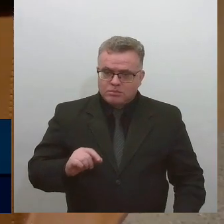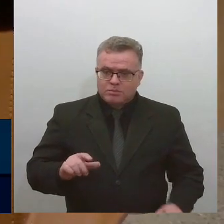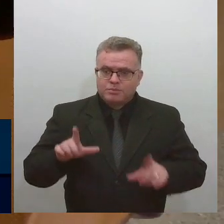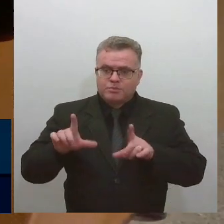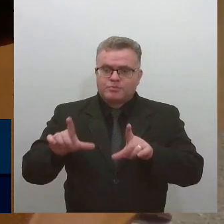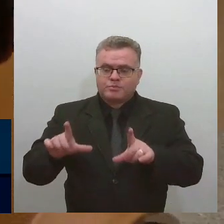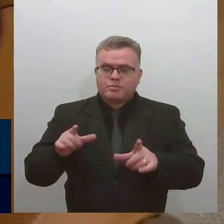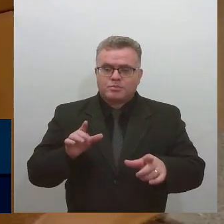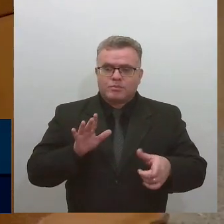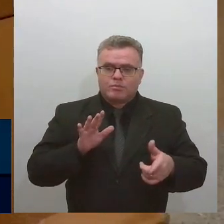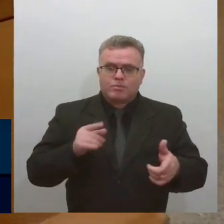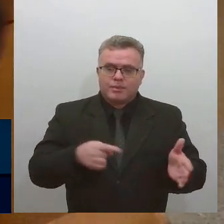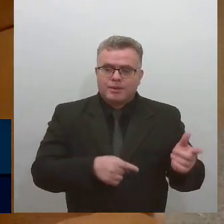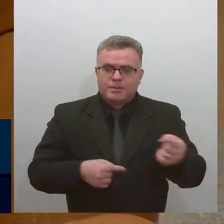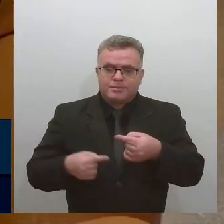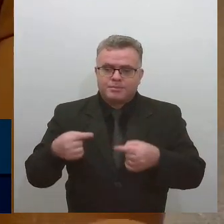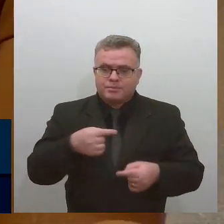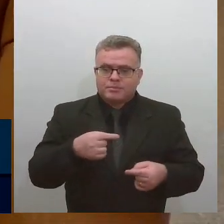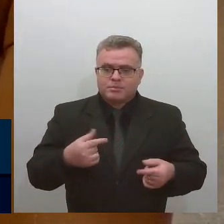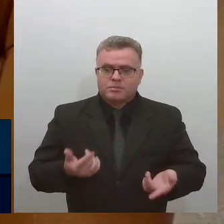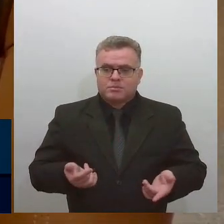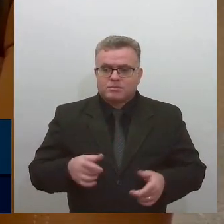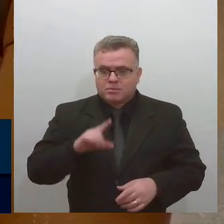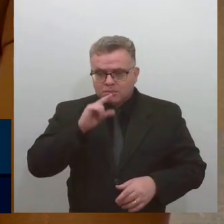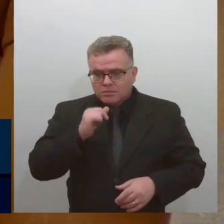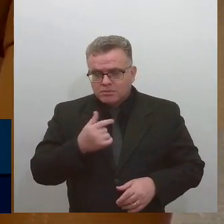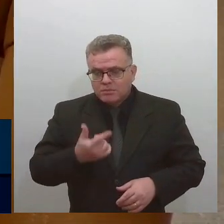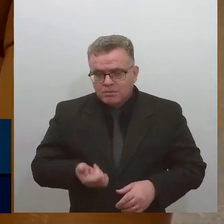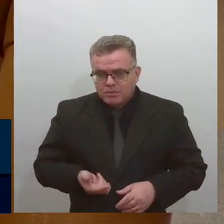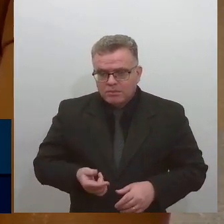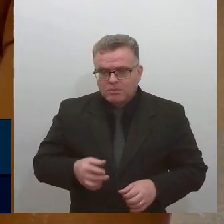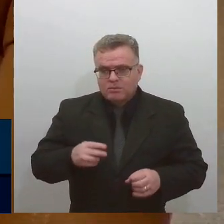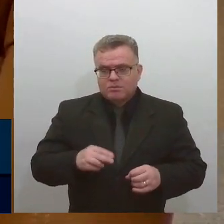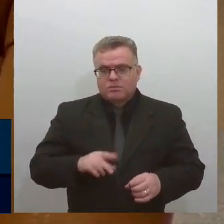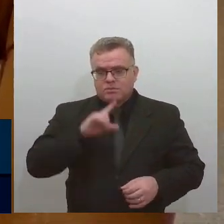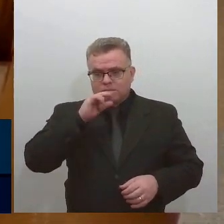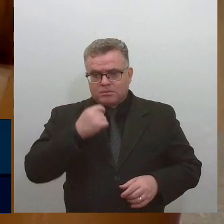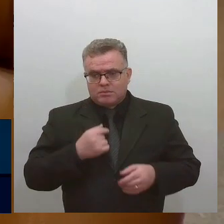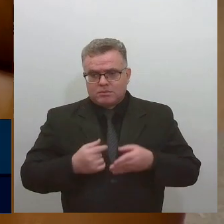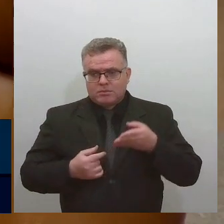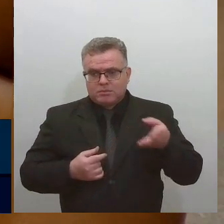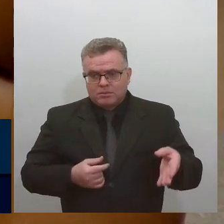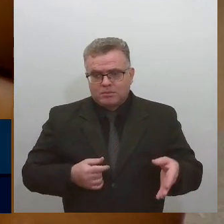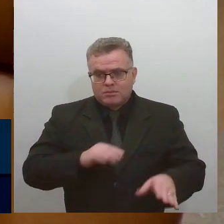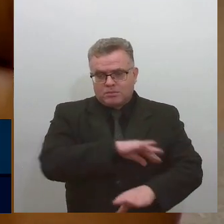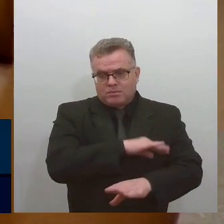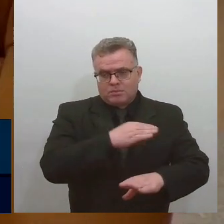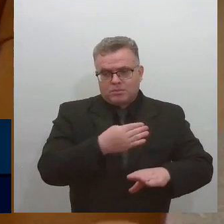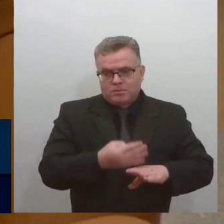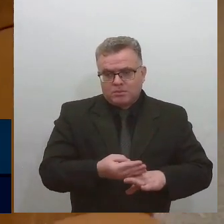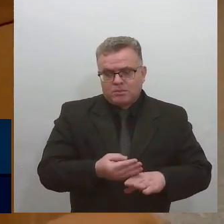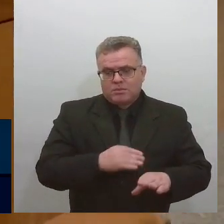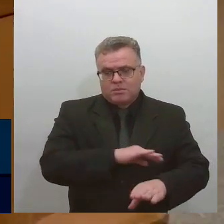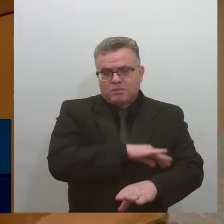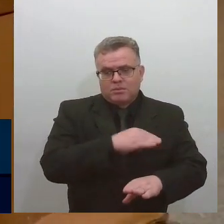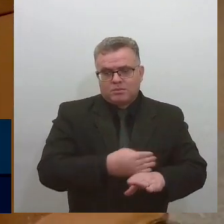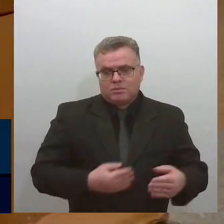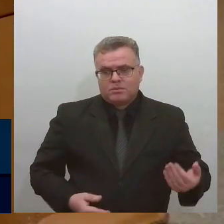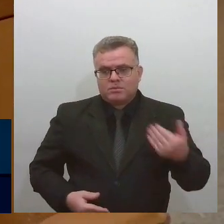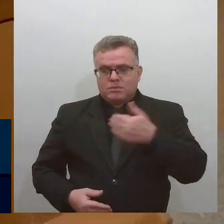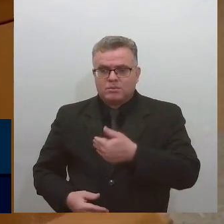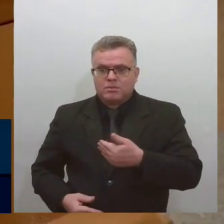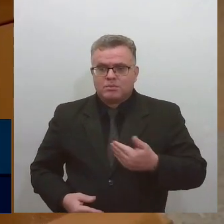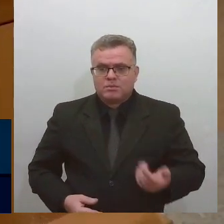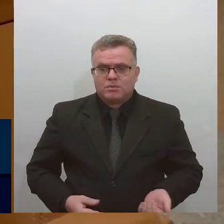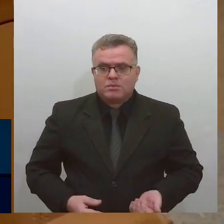sentido Aracaju para aqui da vai botar Aracaju Propriá como de Propriá para Aracaju a gente não tem uma